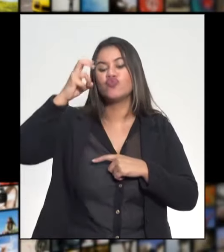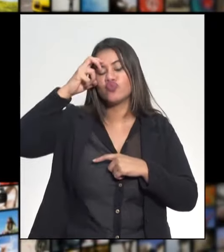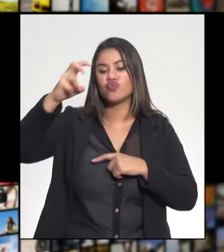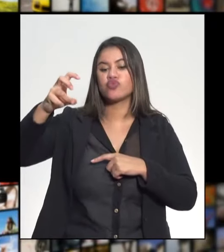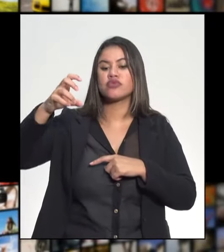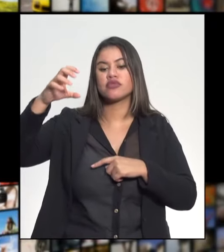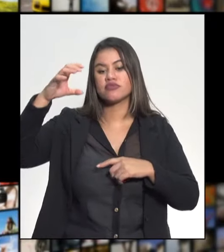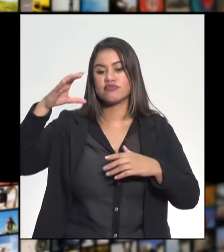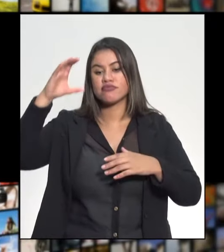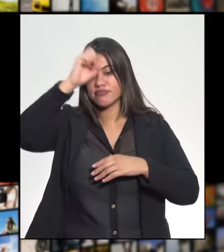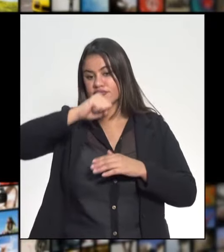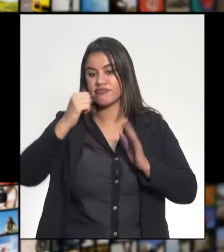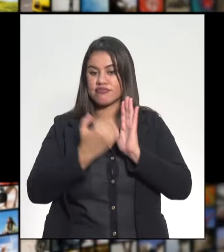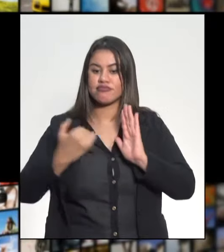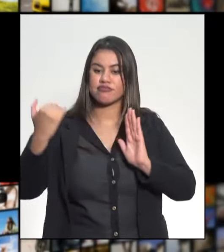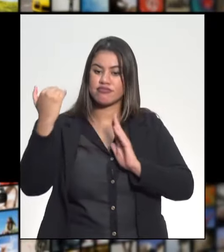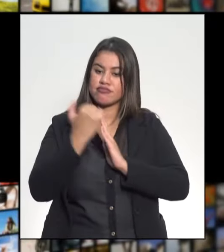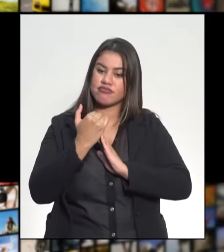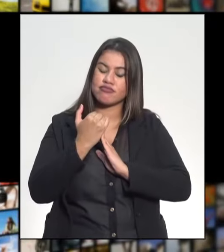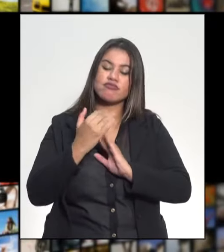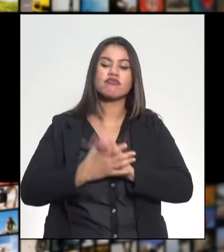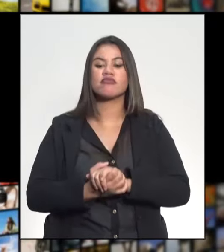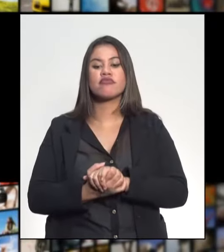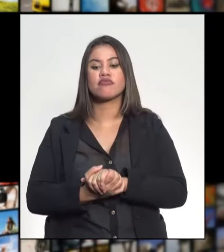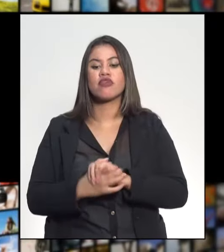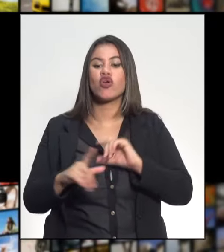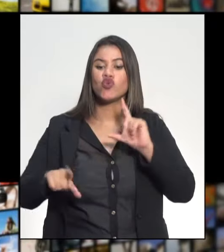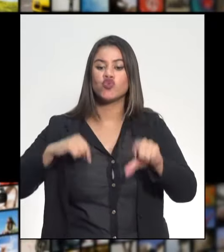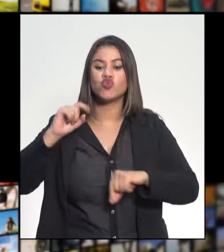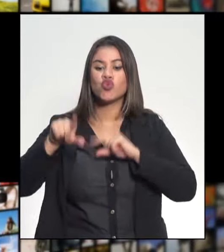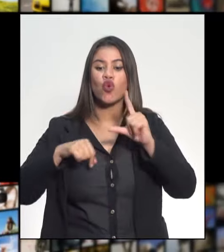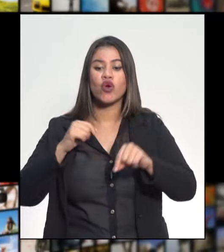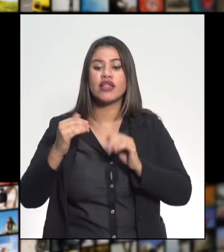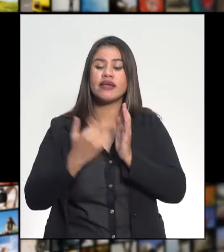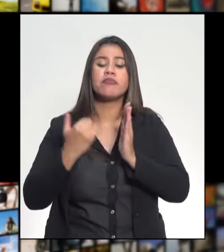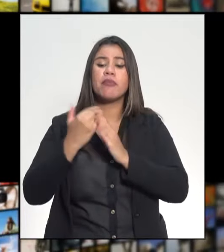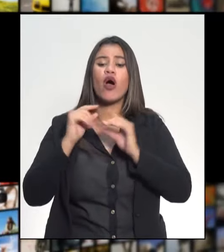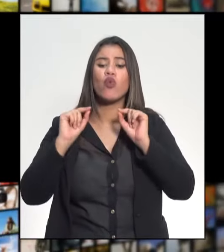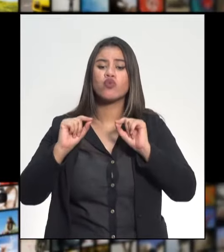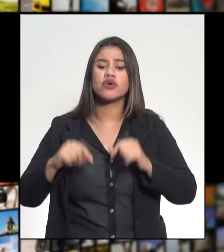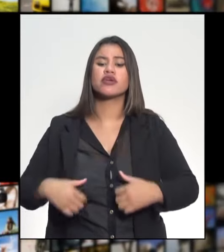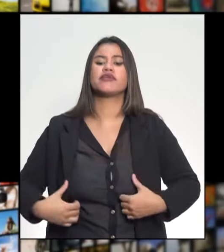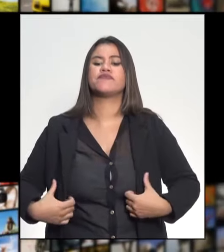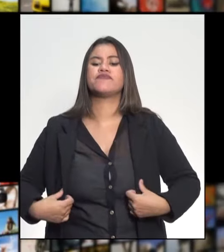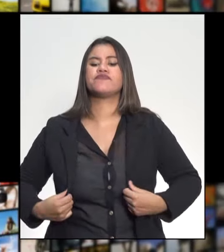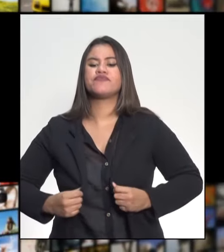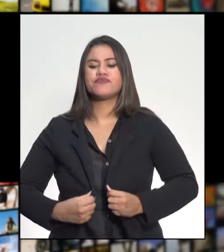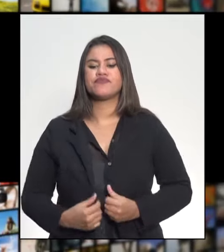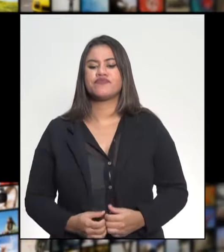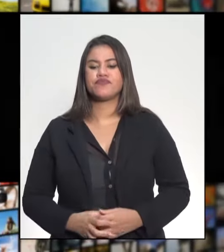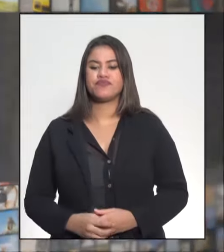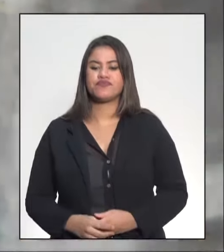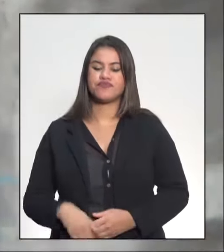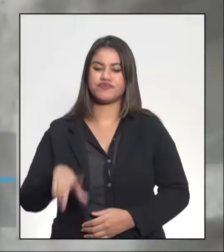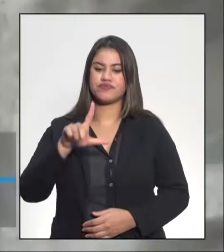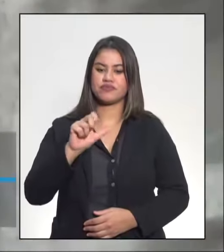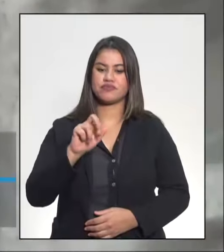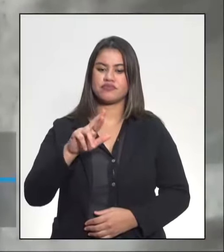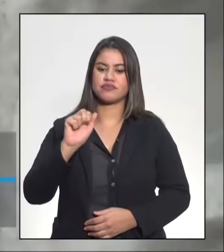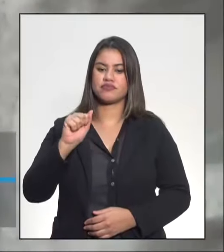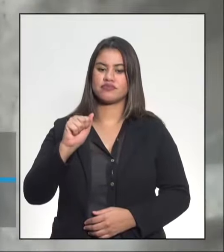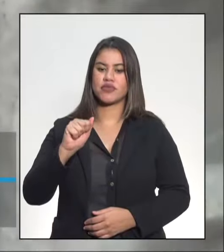mais. Pra gente saber como fazer escolhas. O que mais? Pode falar. Posso. Olha, a Lara Souza.